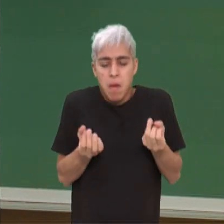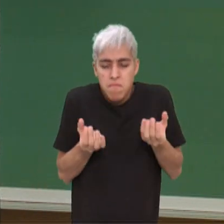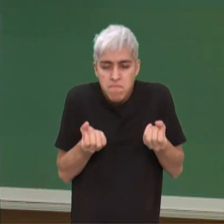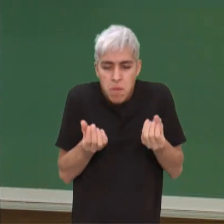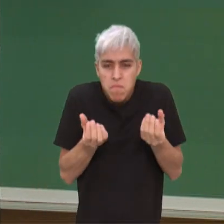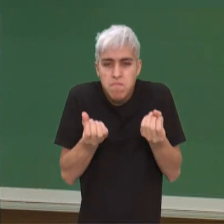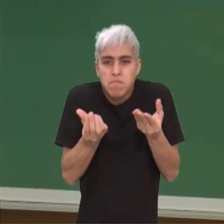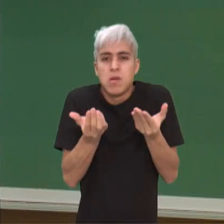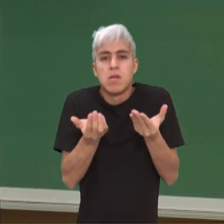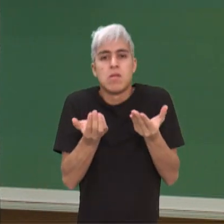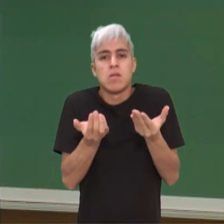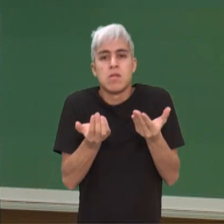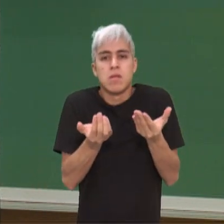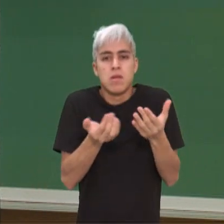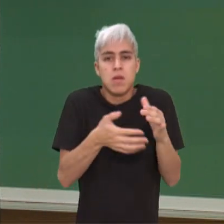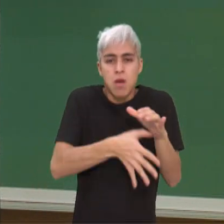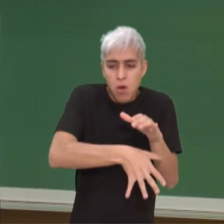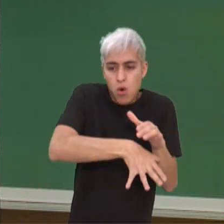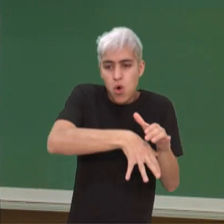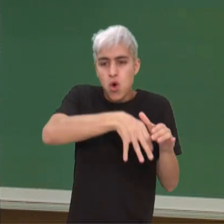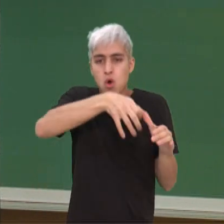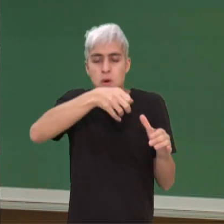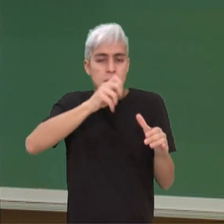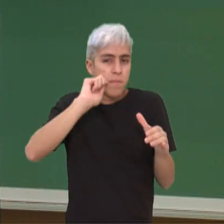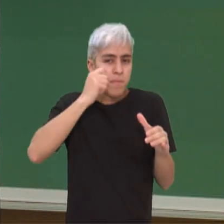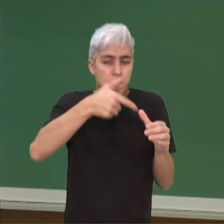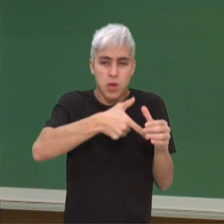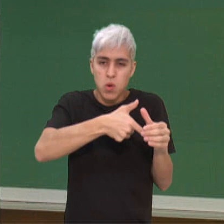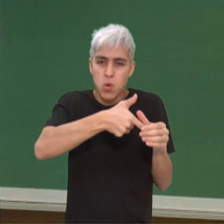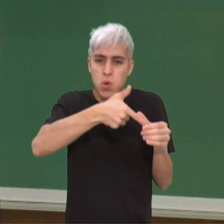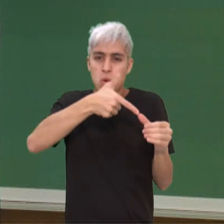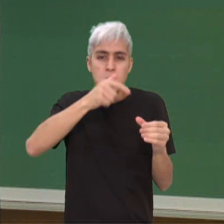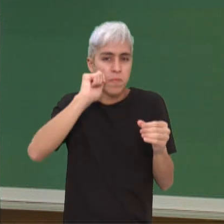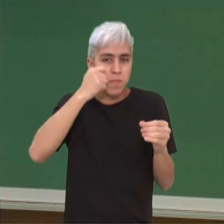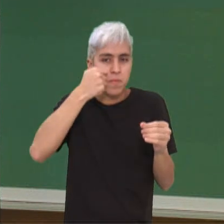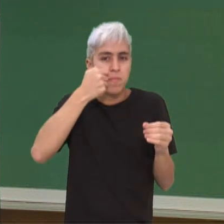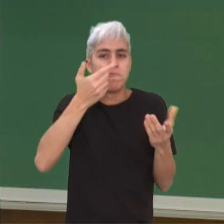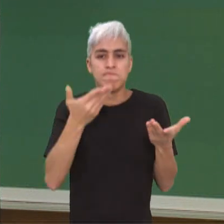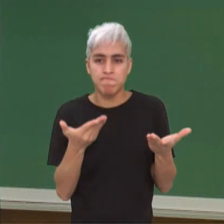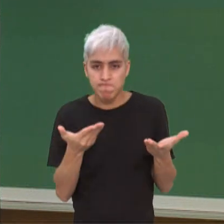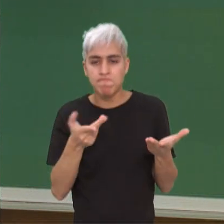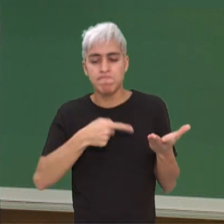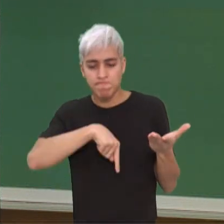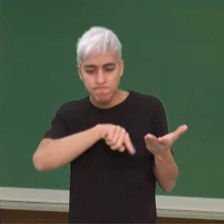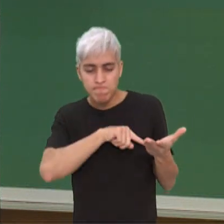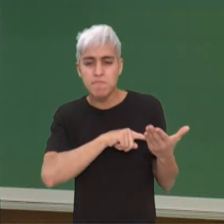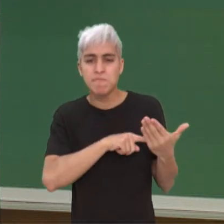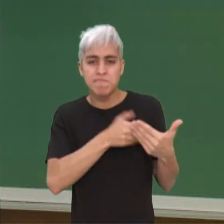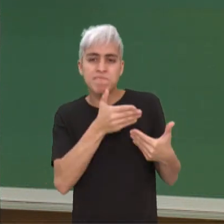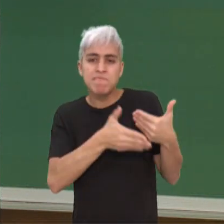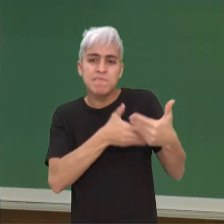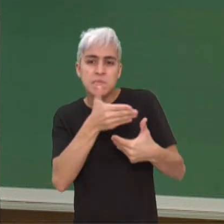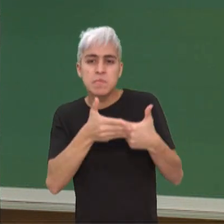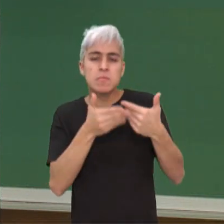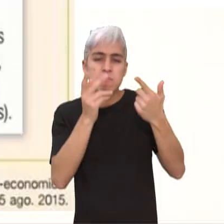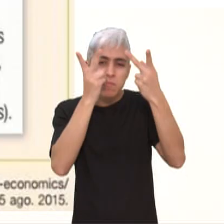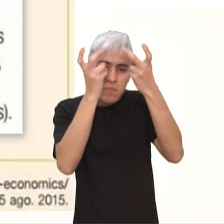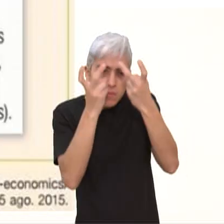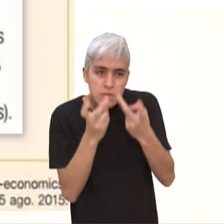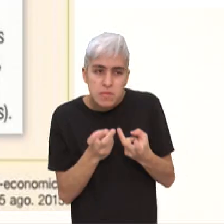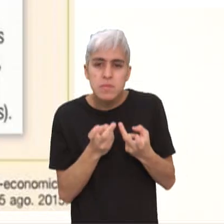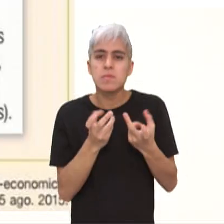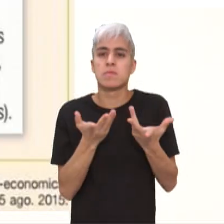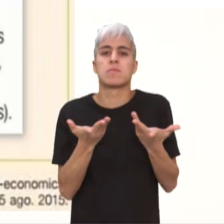produção aqui do petróleo. Então, à medida que nós vamos caminhando, a gente vai enxergando